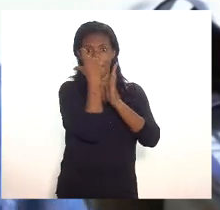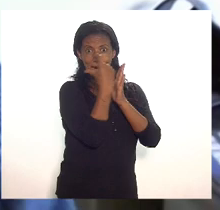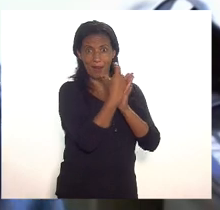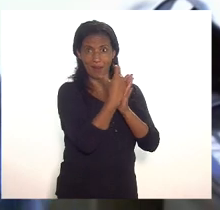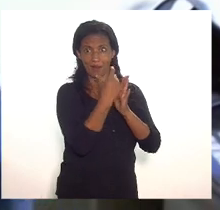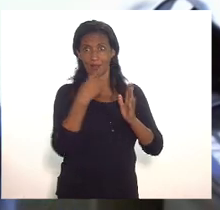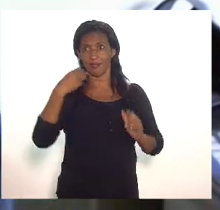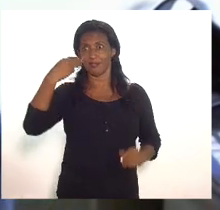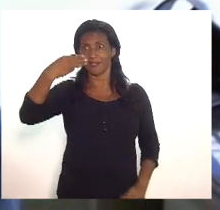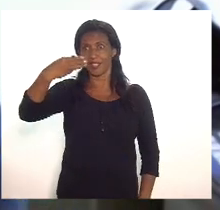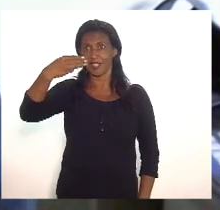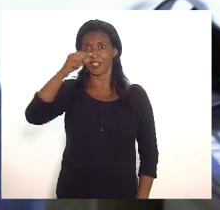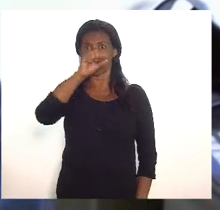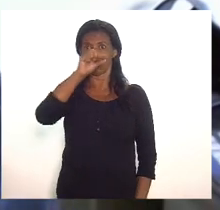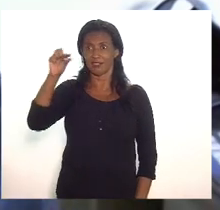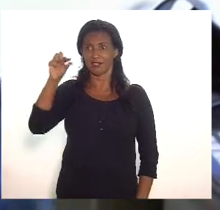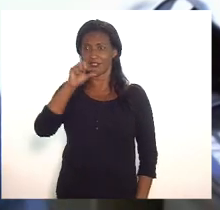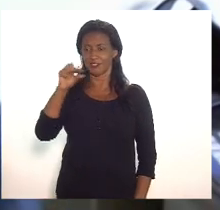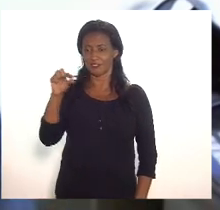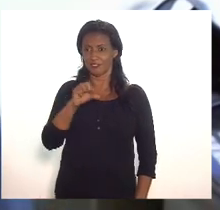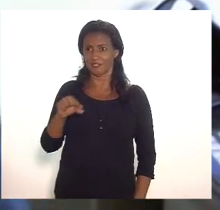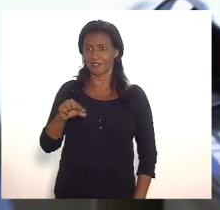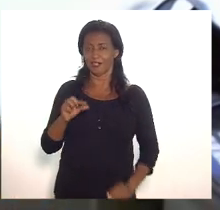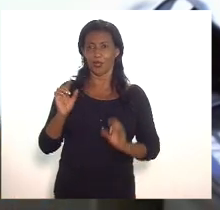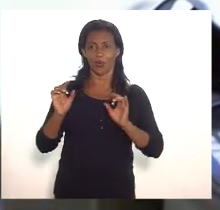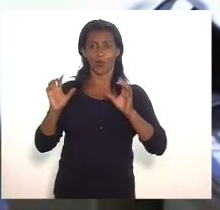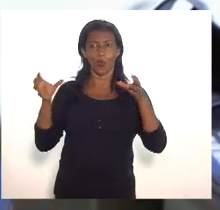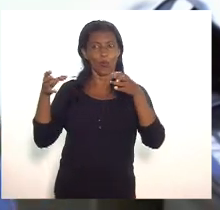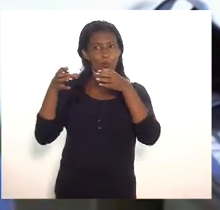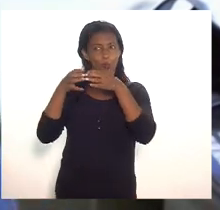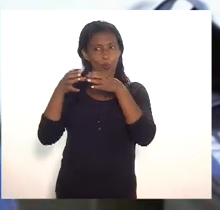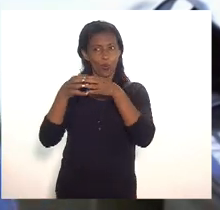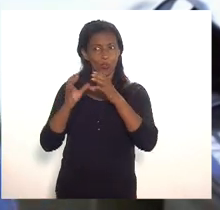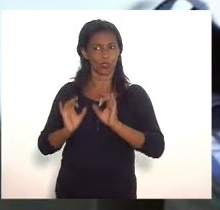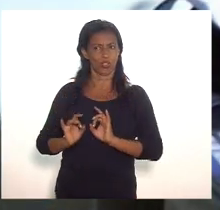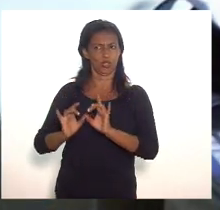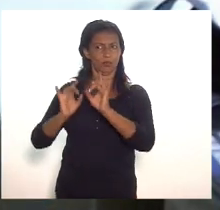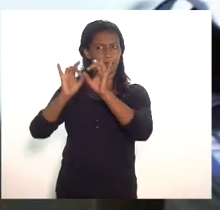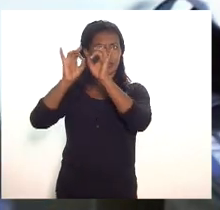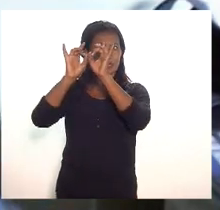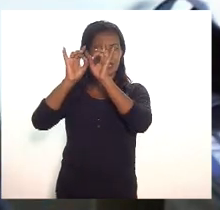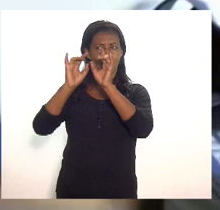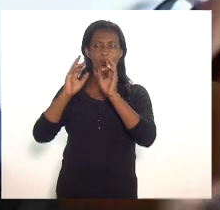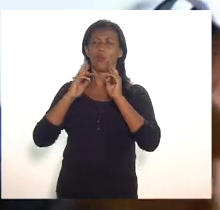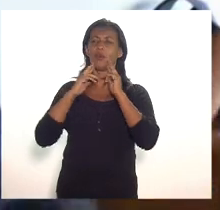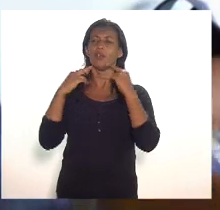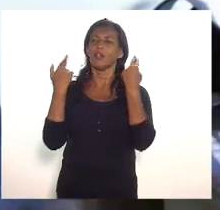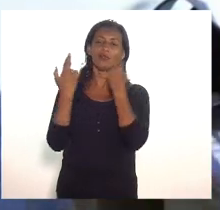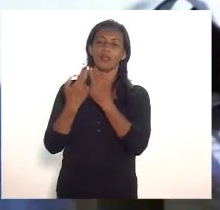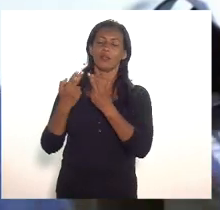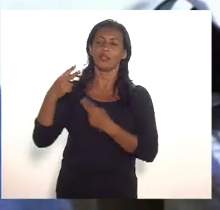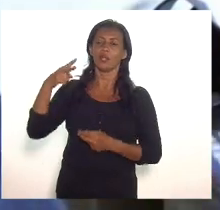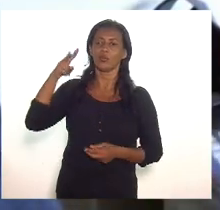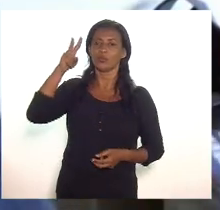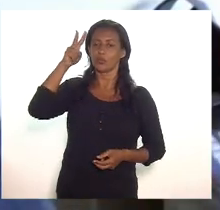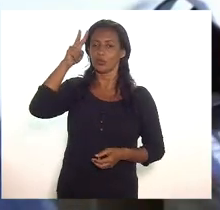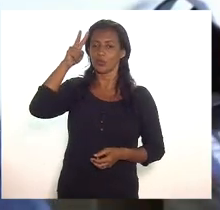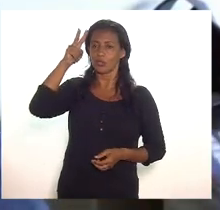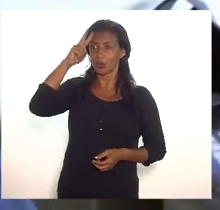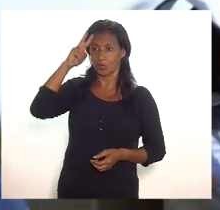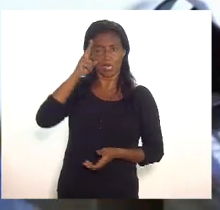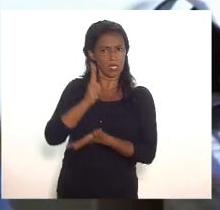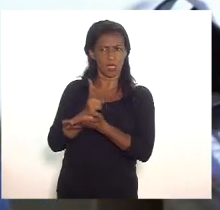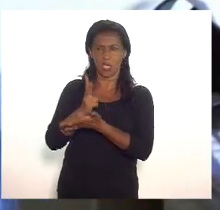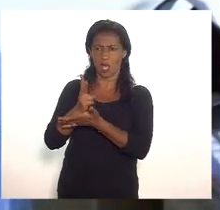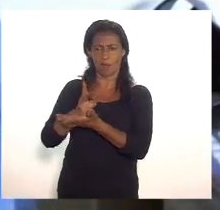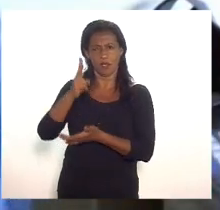deputada Luciana. Como o órgão especial vai se reunir na segunda-feira, porque o órgão especial sempre se